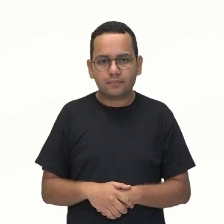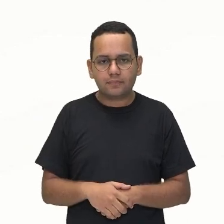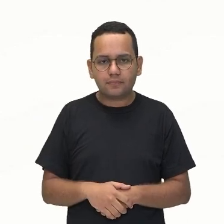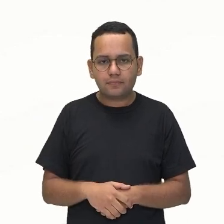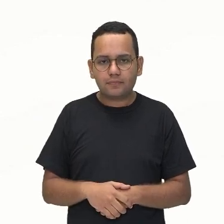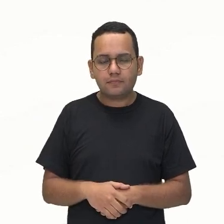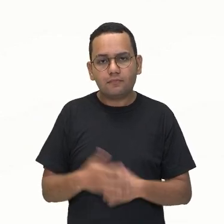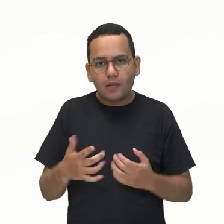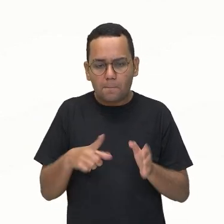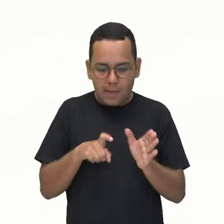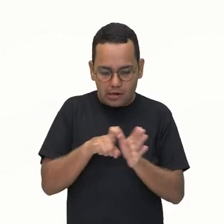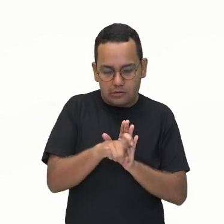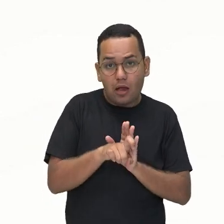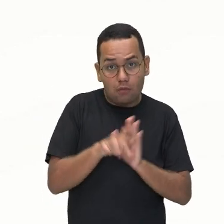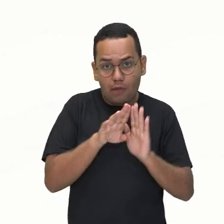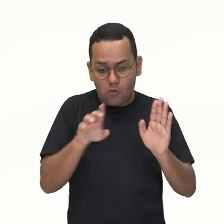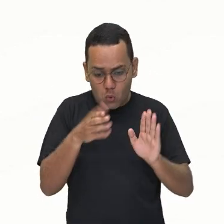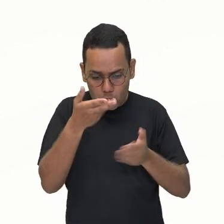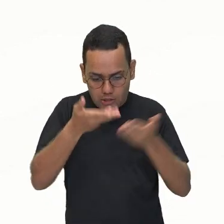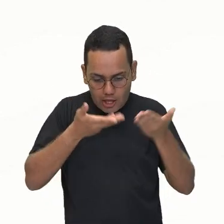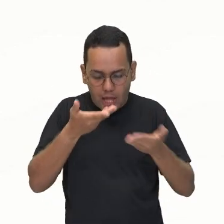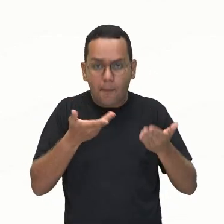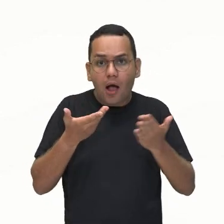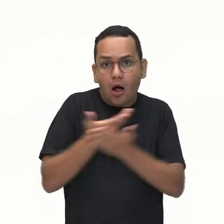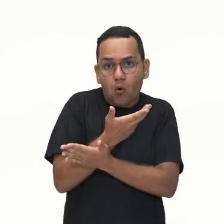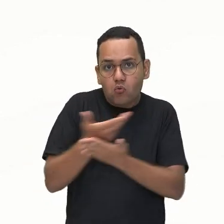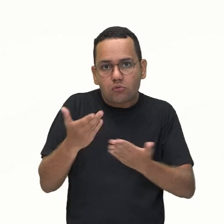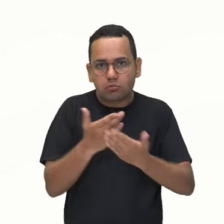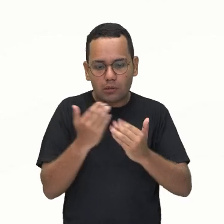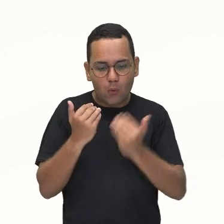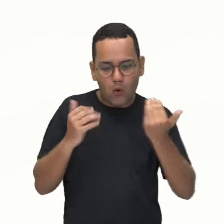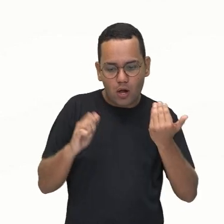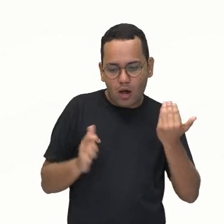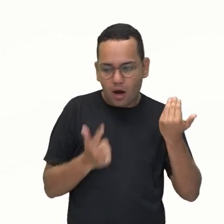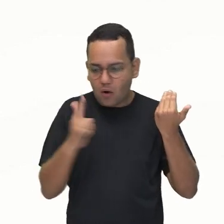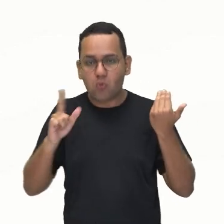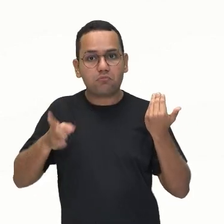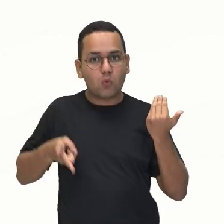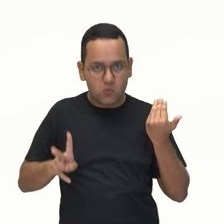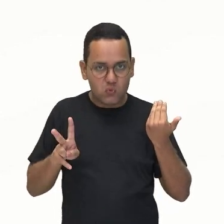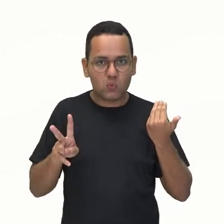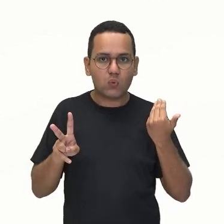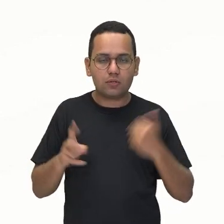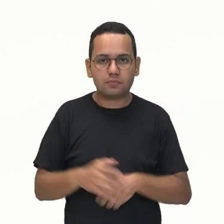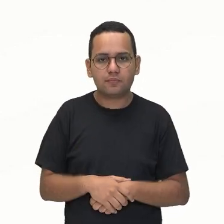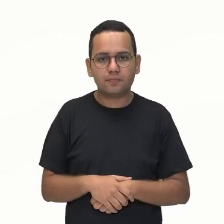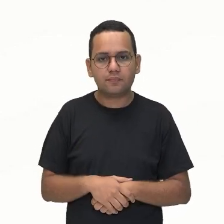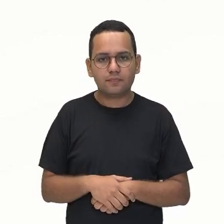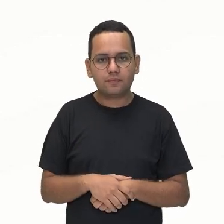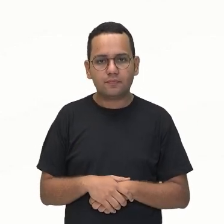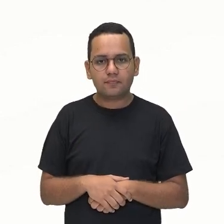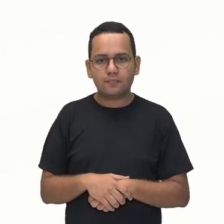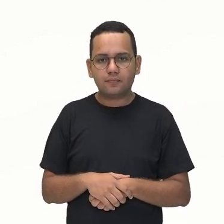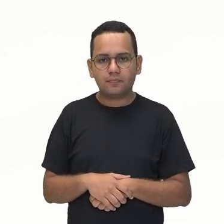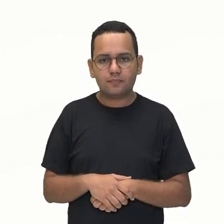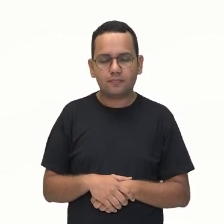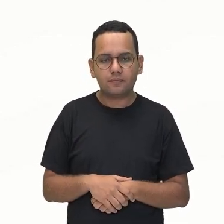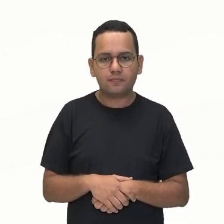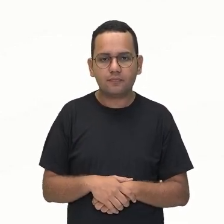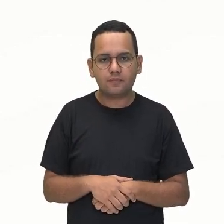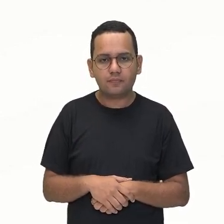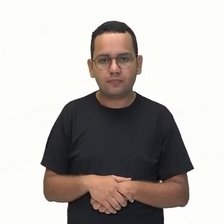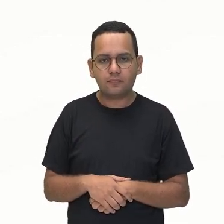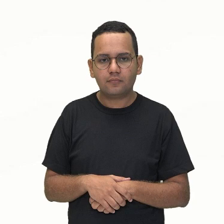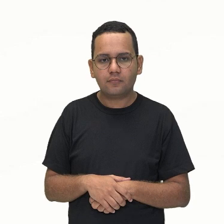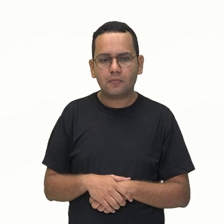algumas morreram e outras não, né? Então, as que não morreram foram aquelas mais resistentes. E aí o que